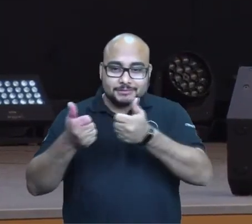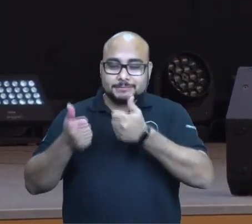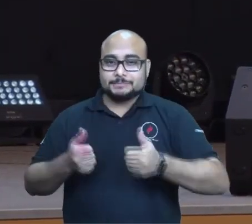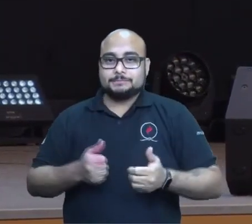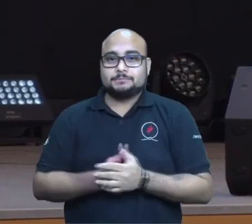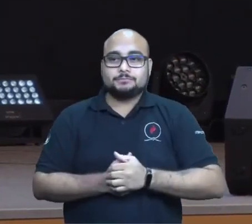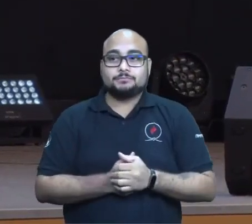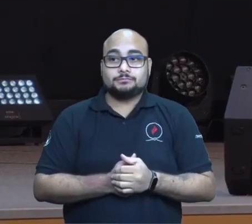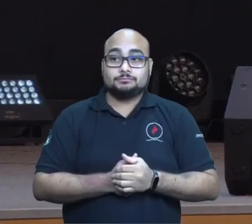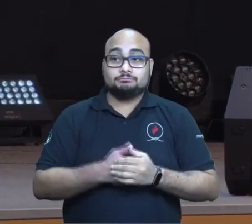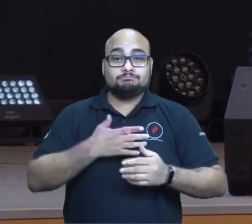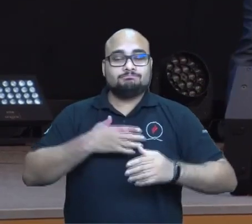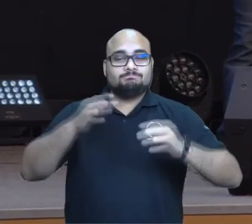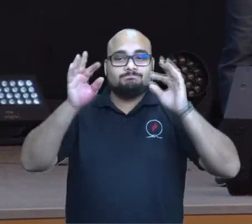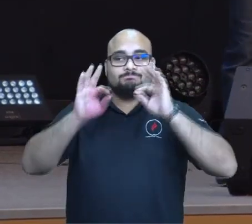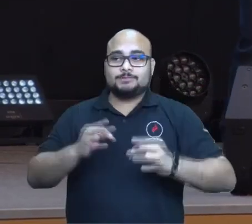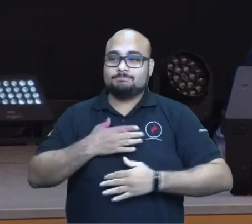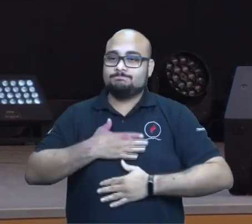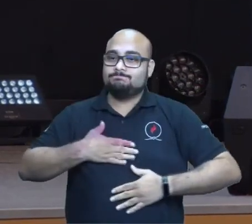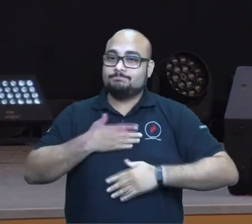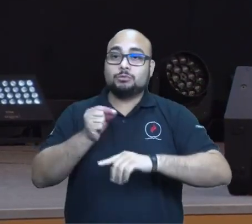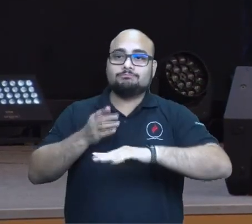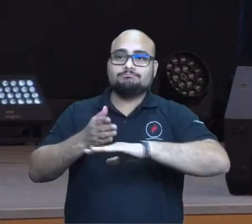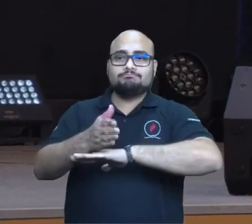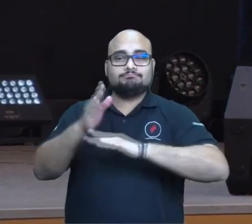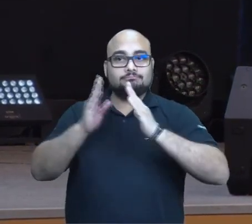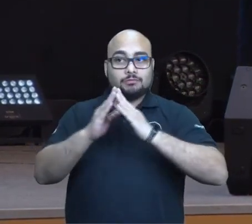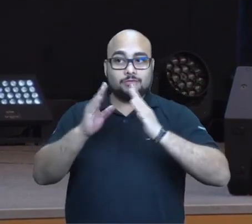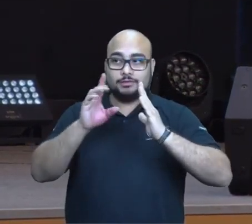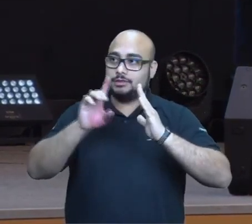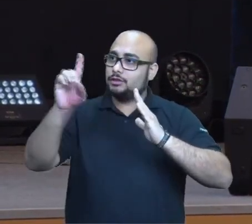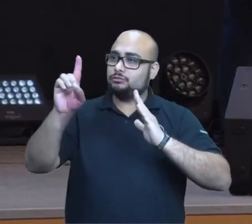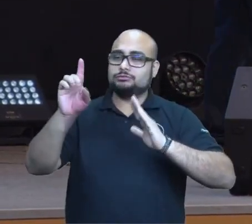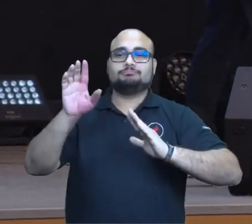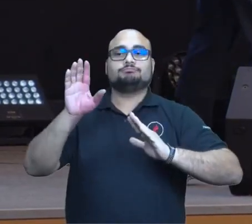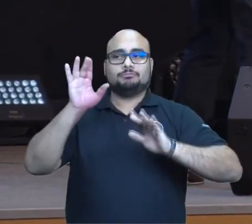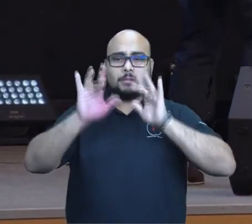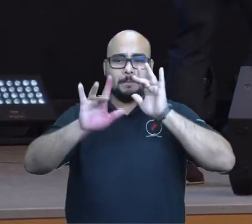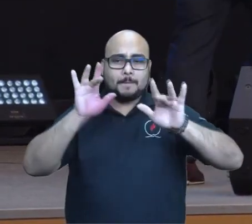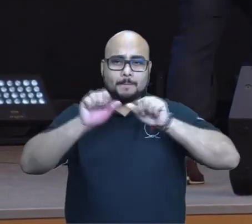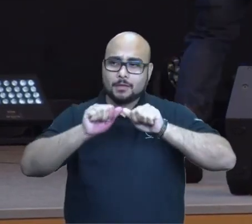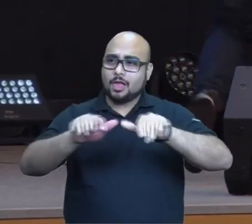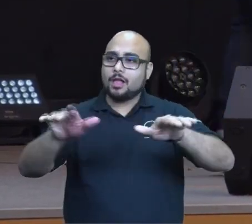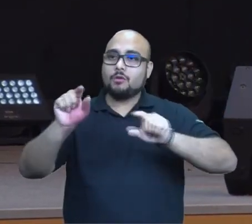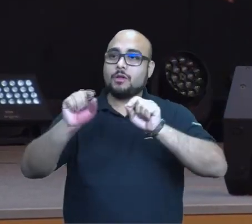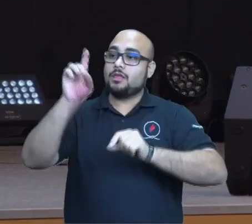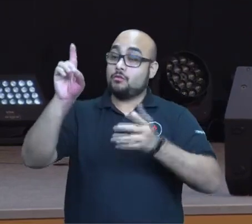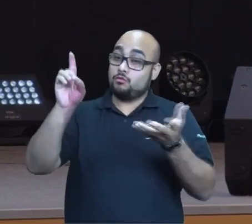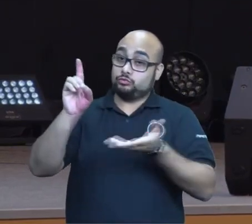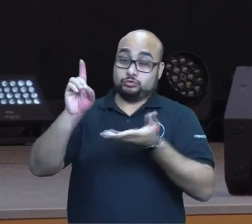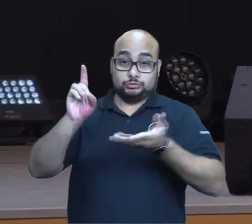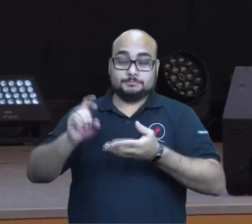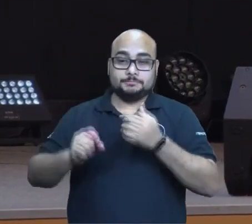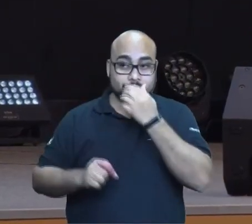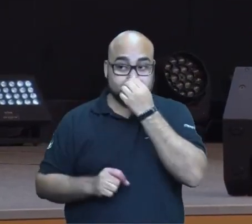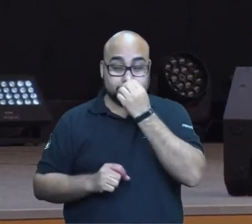feliz está na casa do pai diga eu coisa boa pegue sua bíblia por favor